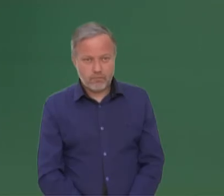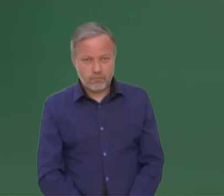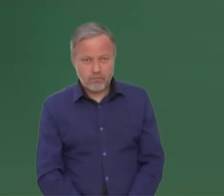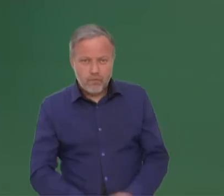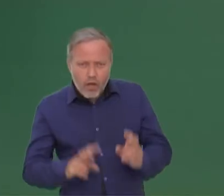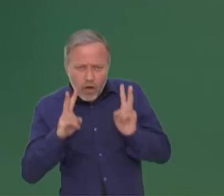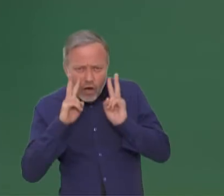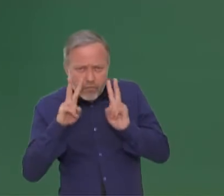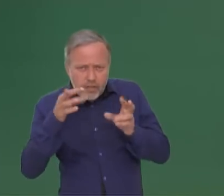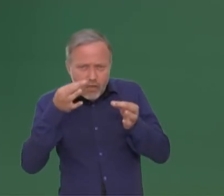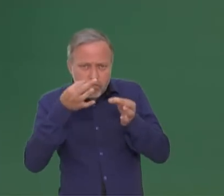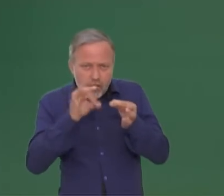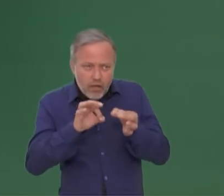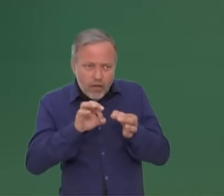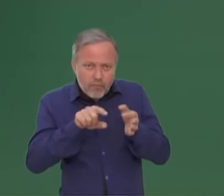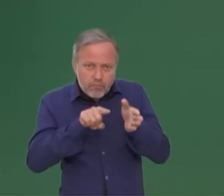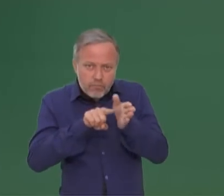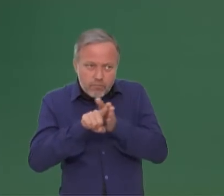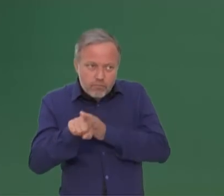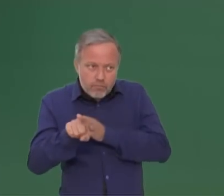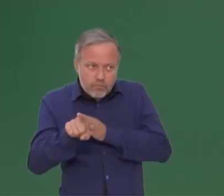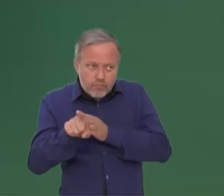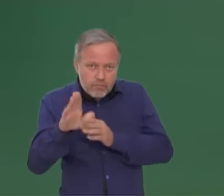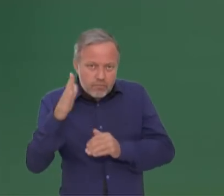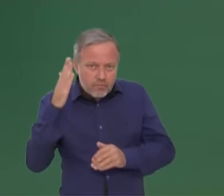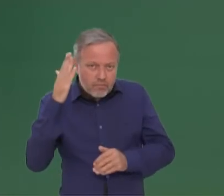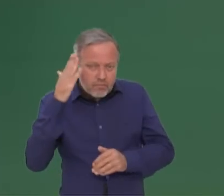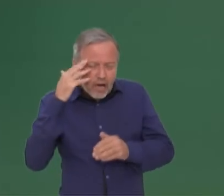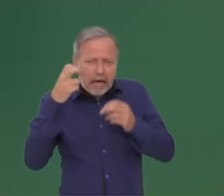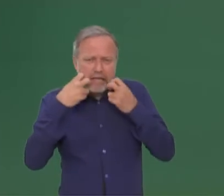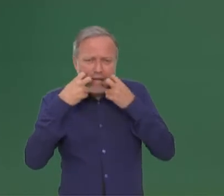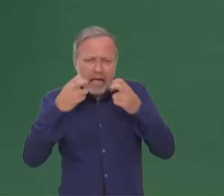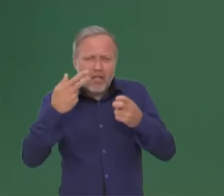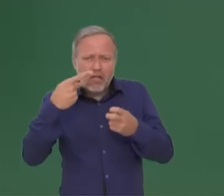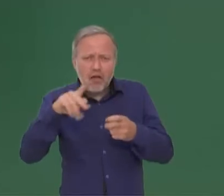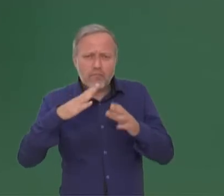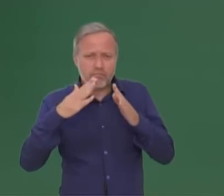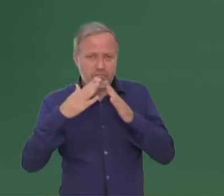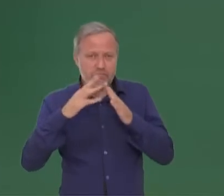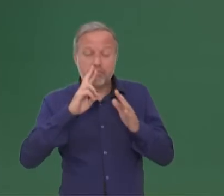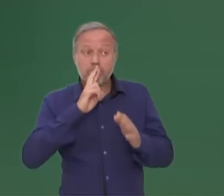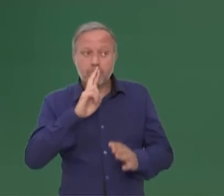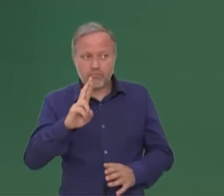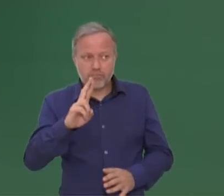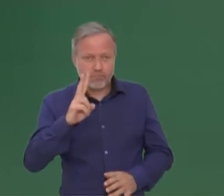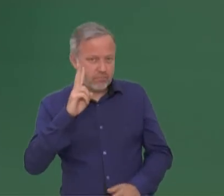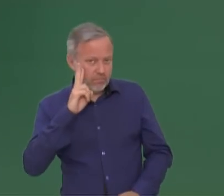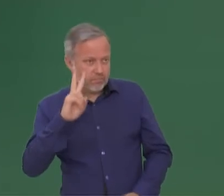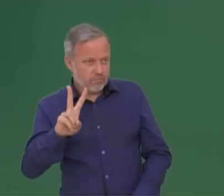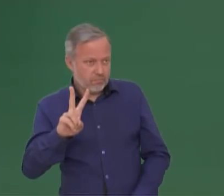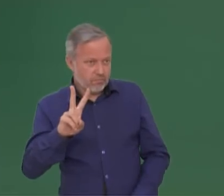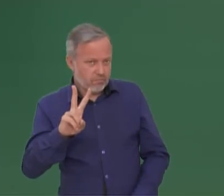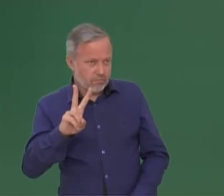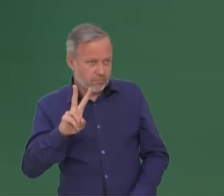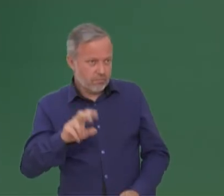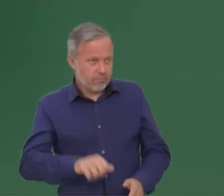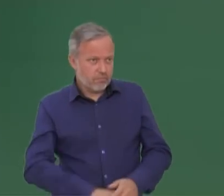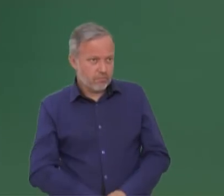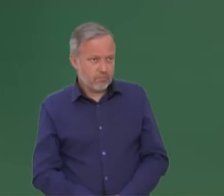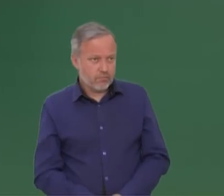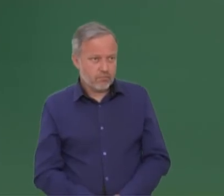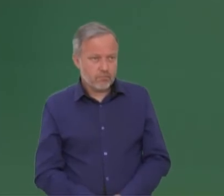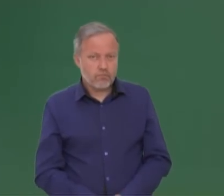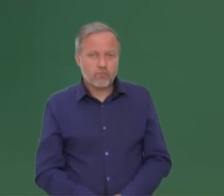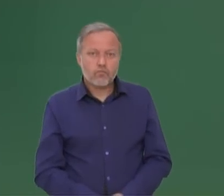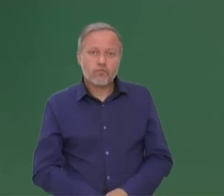Vamos ver se você acertou esse exercício? Eu quero que você grite bem alto aí da tua casa a resposta e eu quero ouvir aqui, eu vou ouvir com certeza.